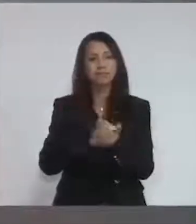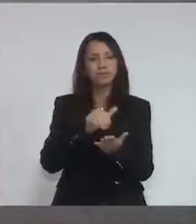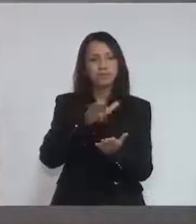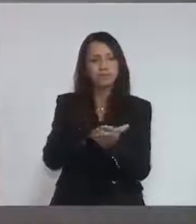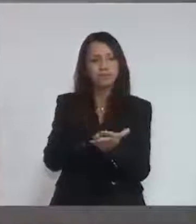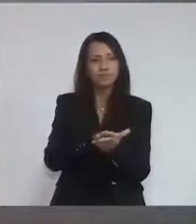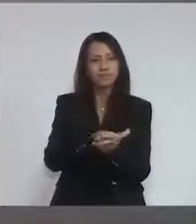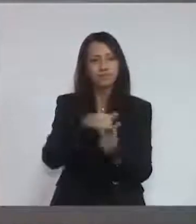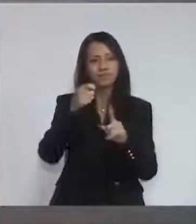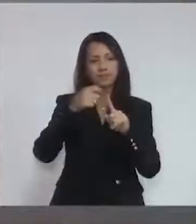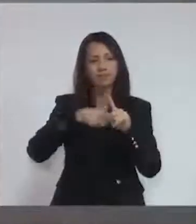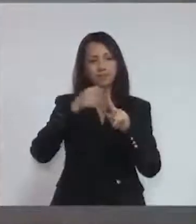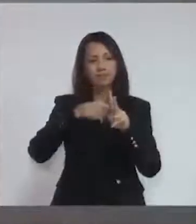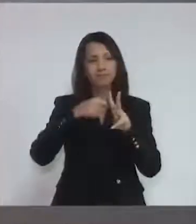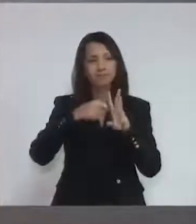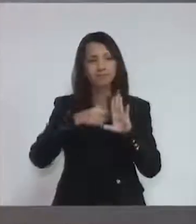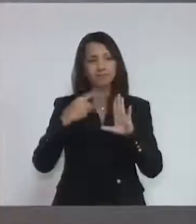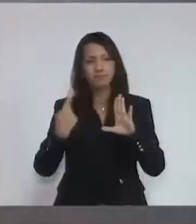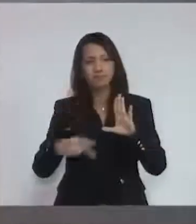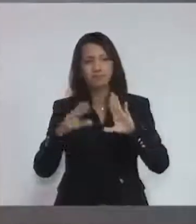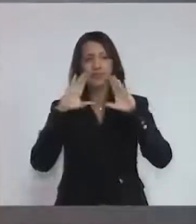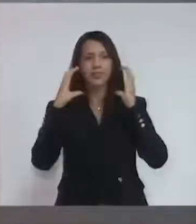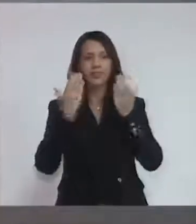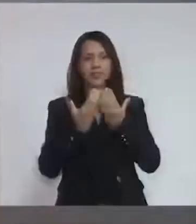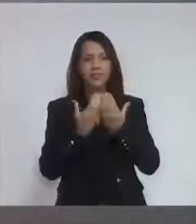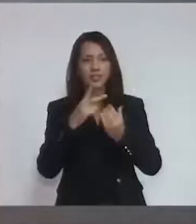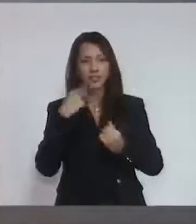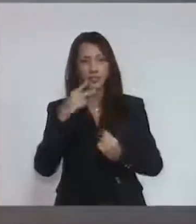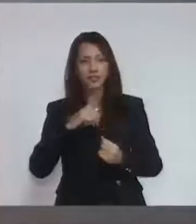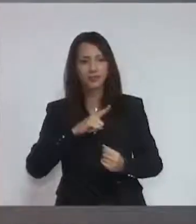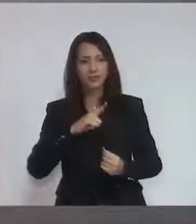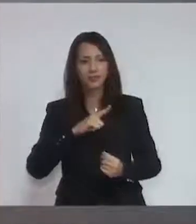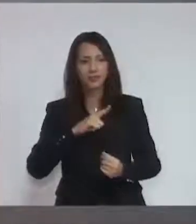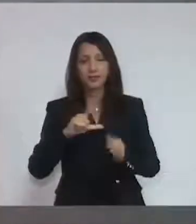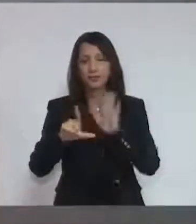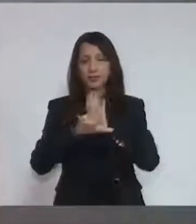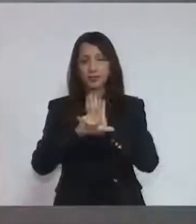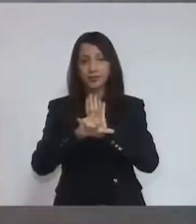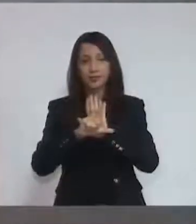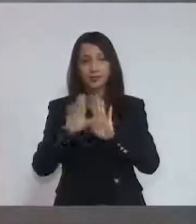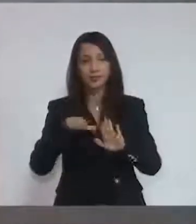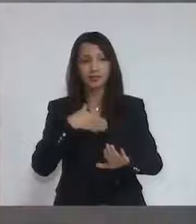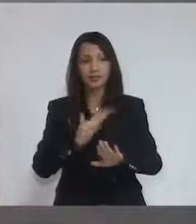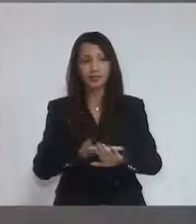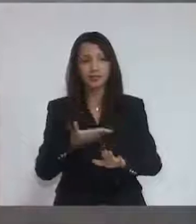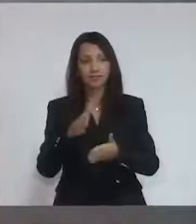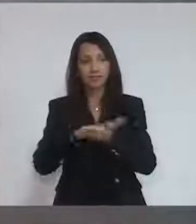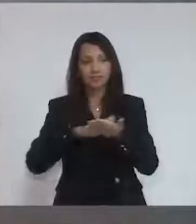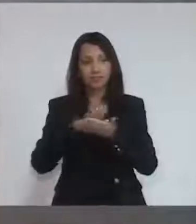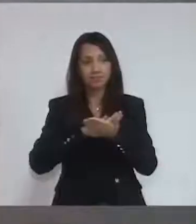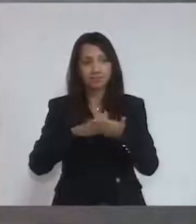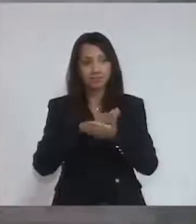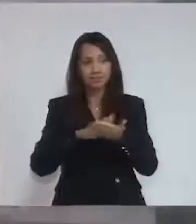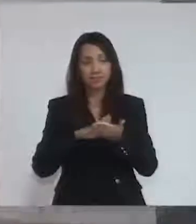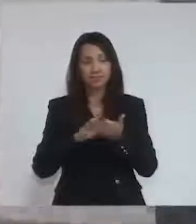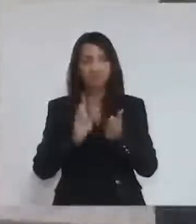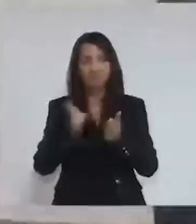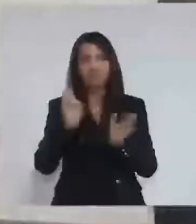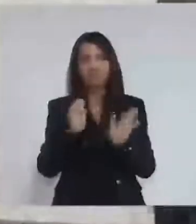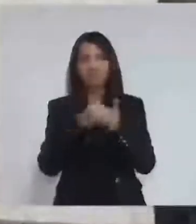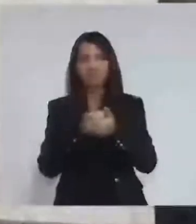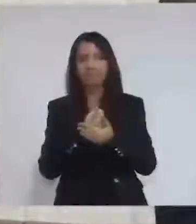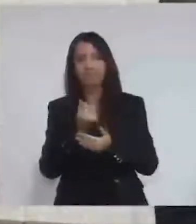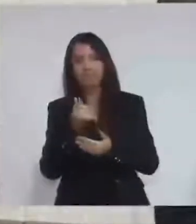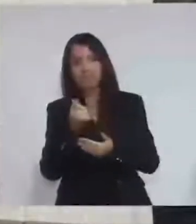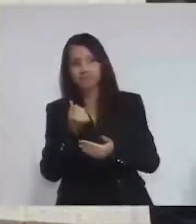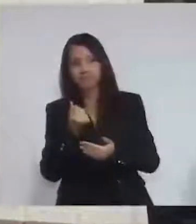multas mensalmente à casa. Existe essa lei. E até hoje, nada, né? Sempre escondendo, né?